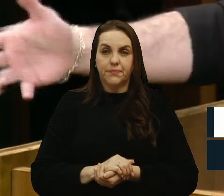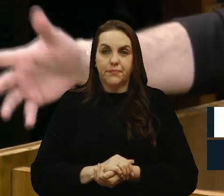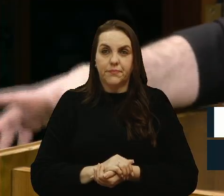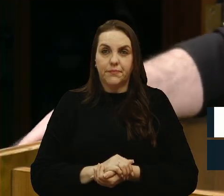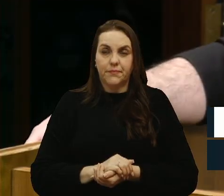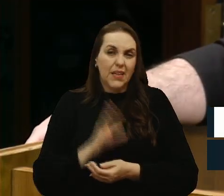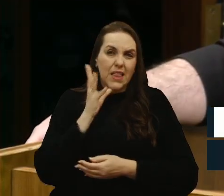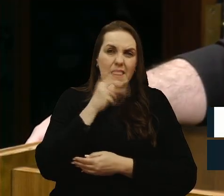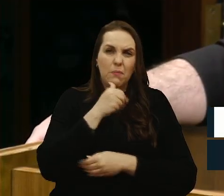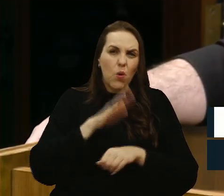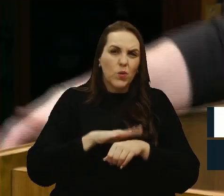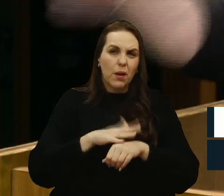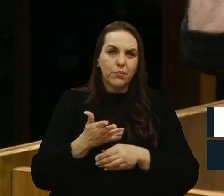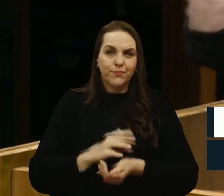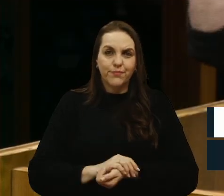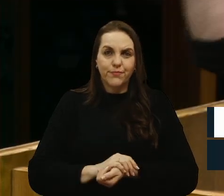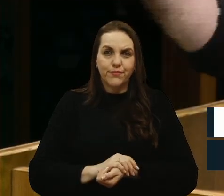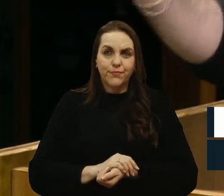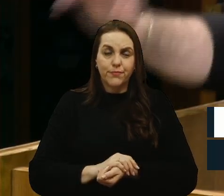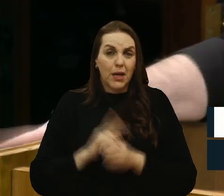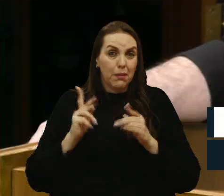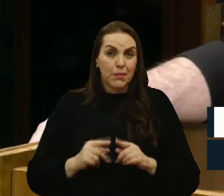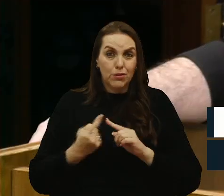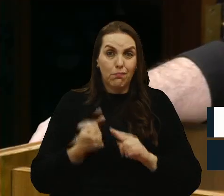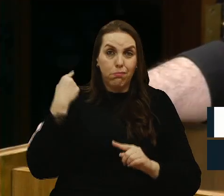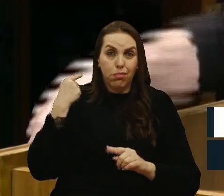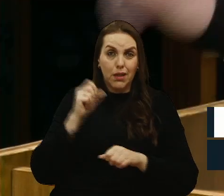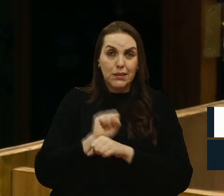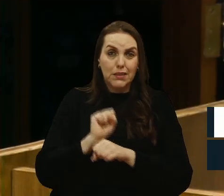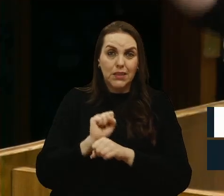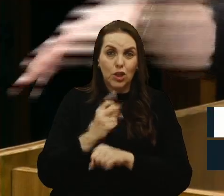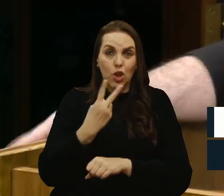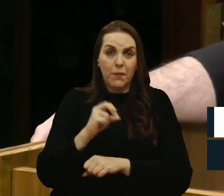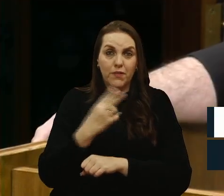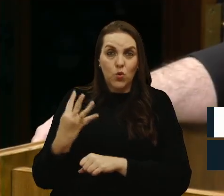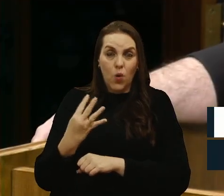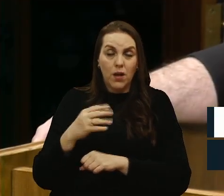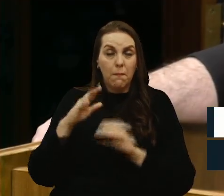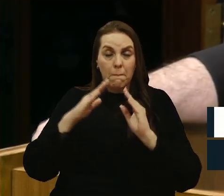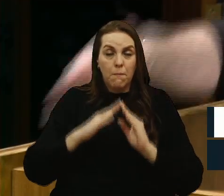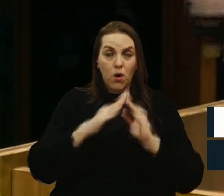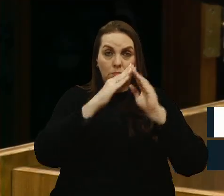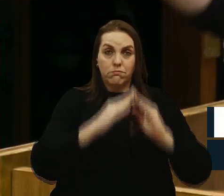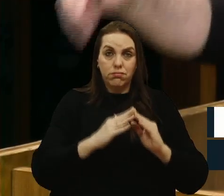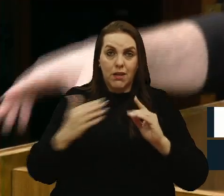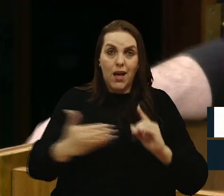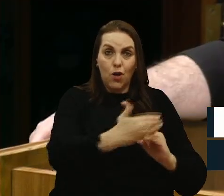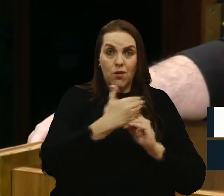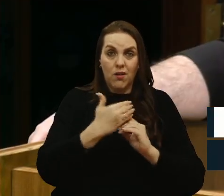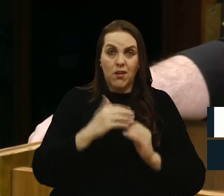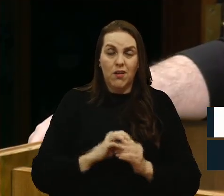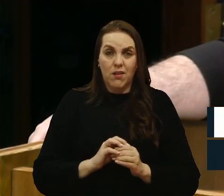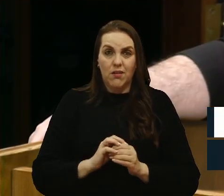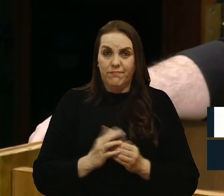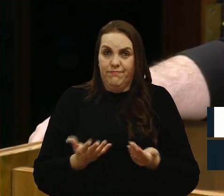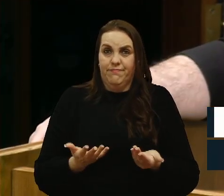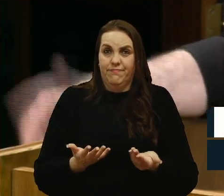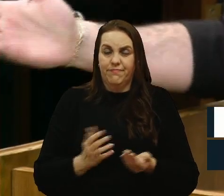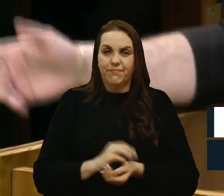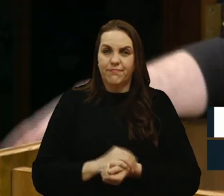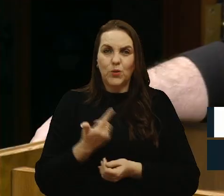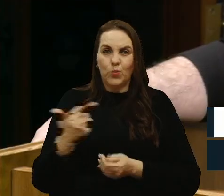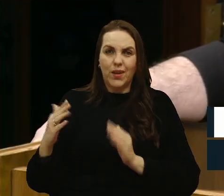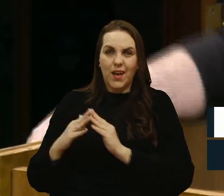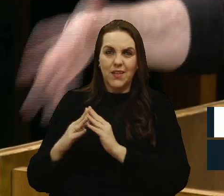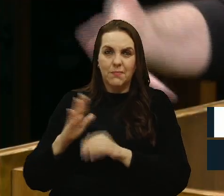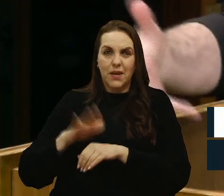Vai demorar quanto tempo? Tem gente desde 24 morando em alojamento, em abrigo. O que é que